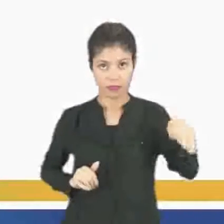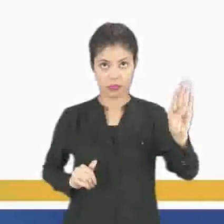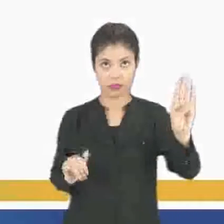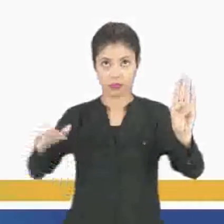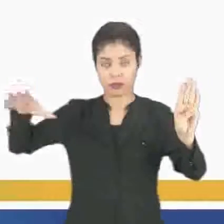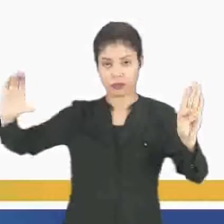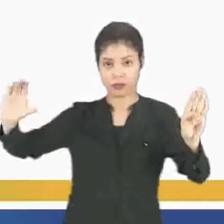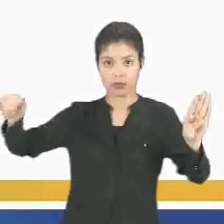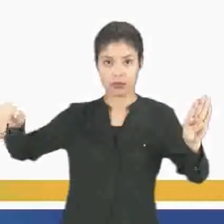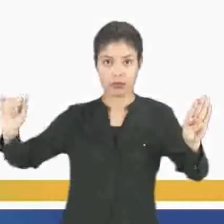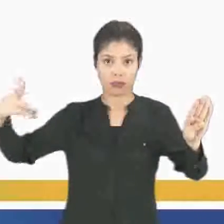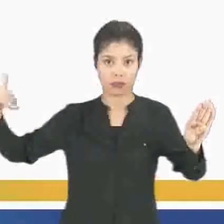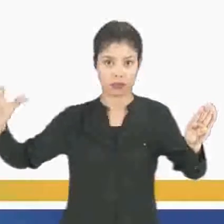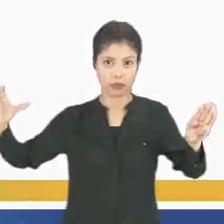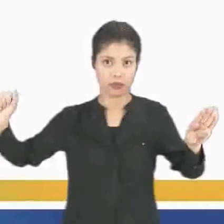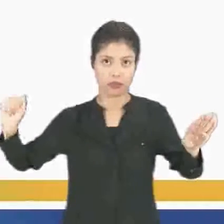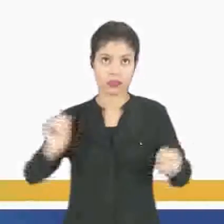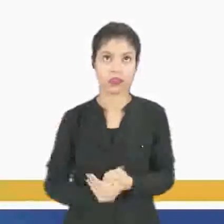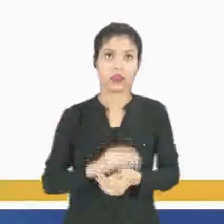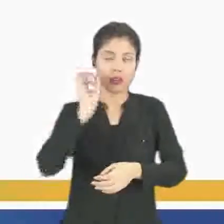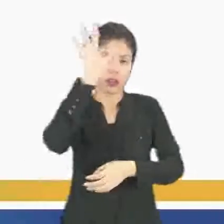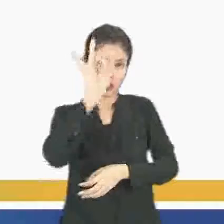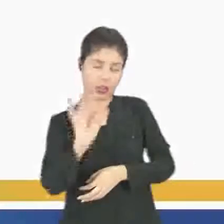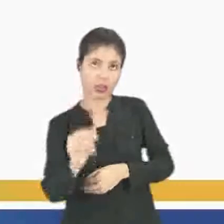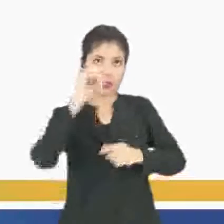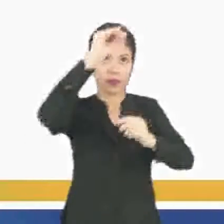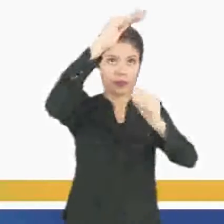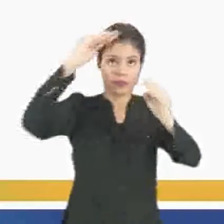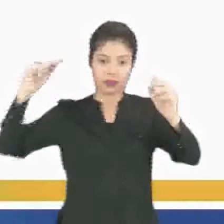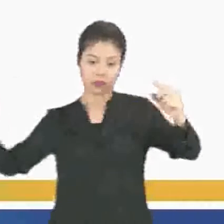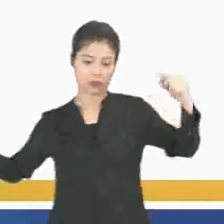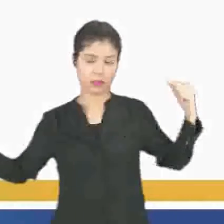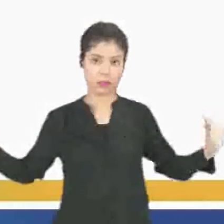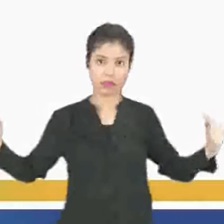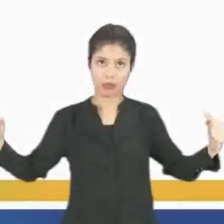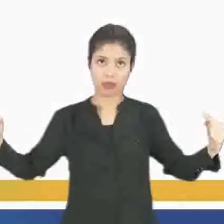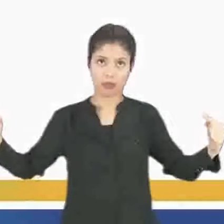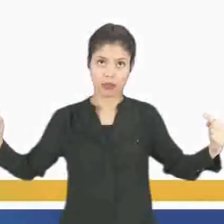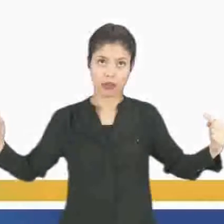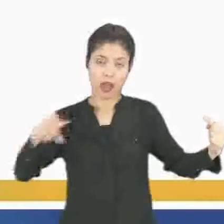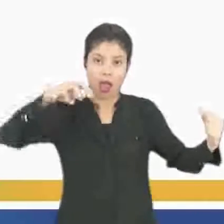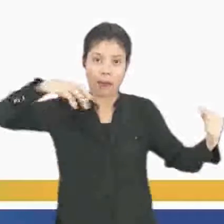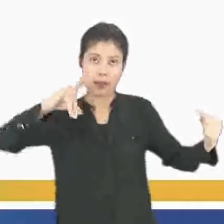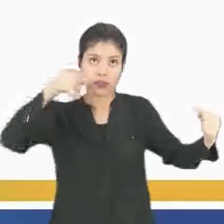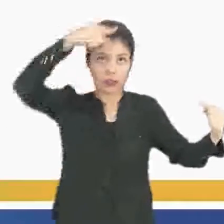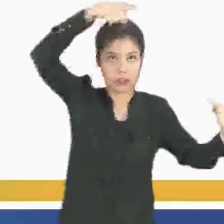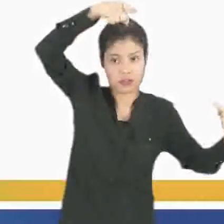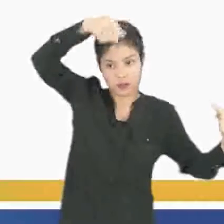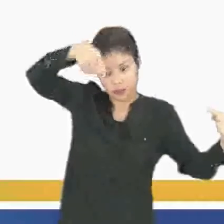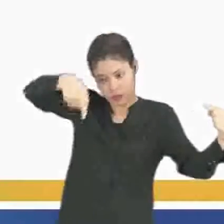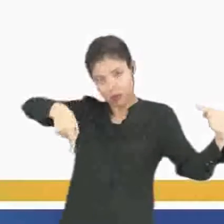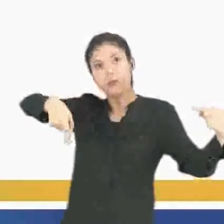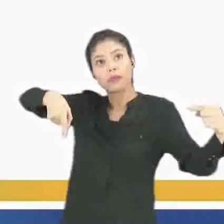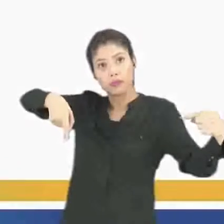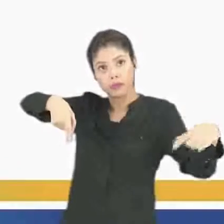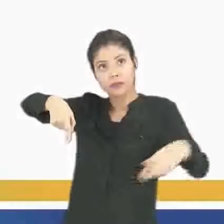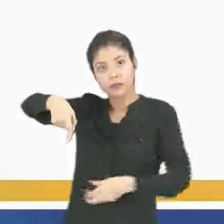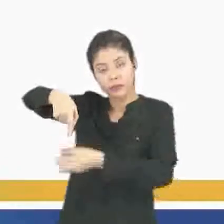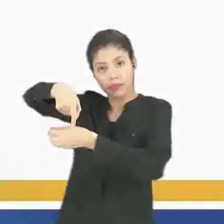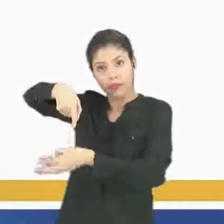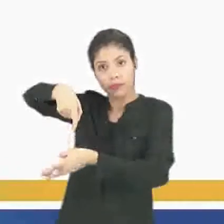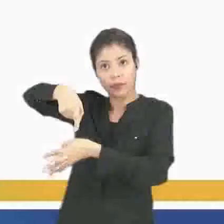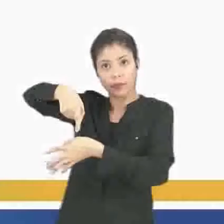YB, XC e YC. De cada vértice aqui, eu vou traçar a mediana. A mediana sai daqui e toca o lado